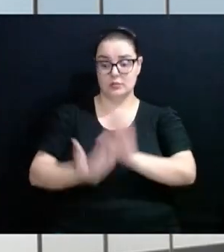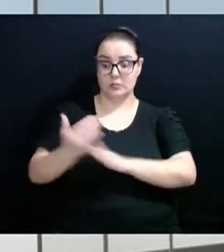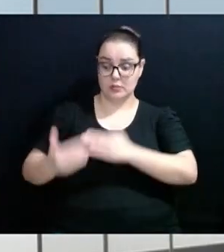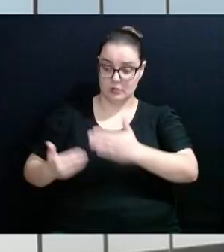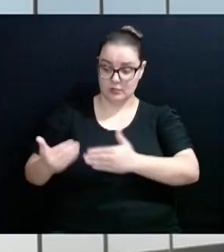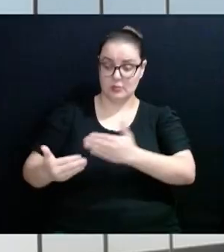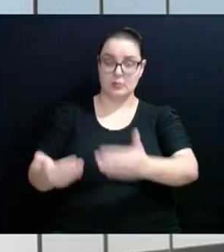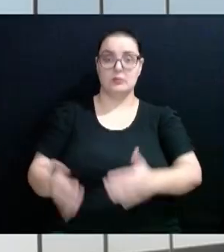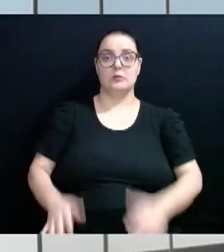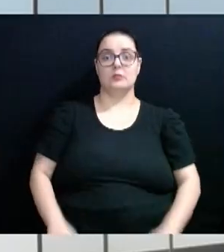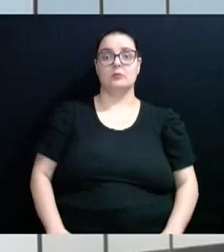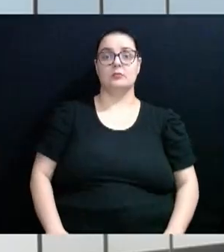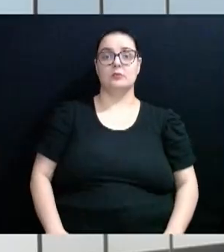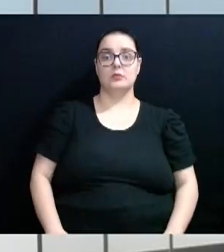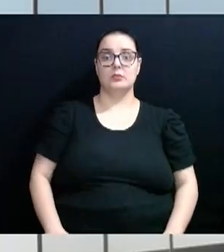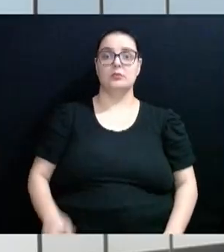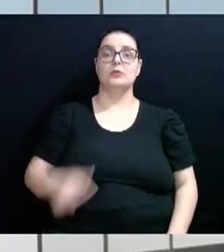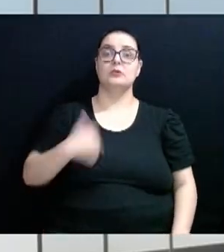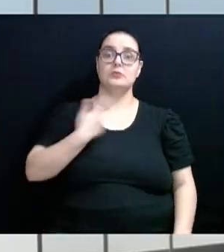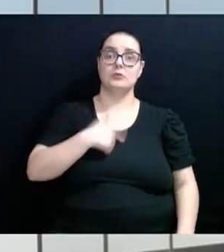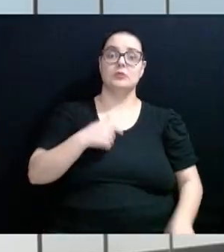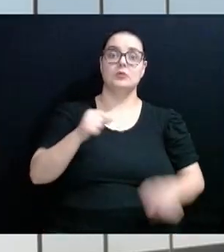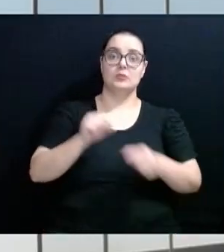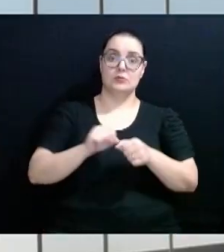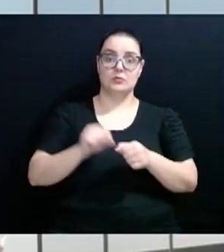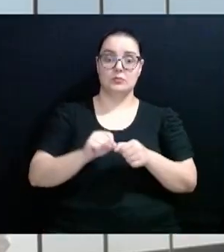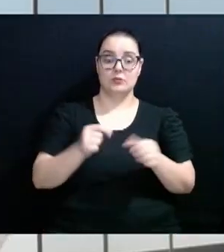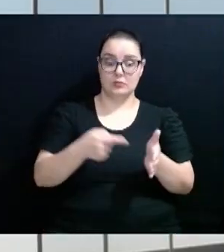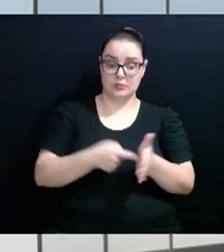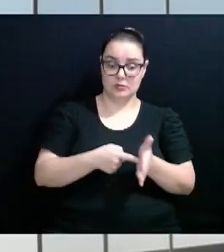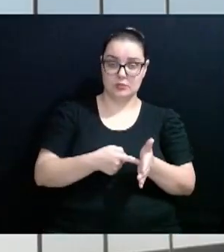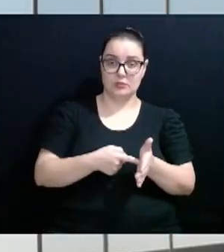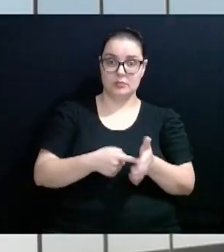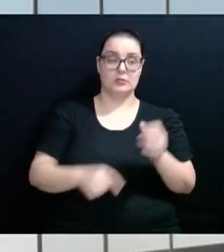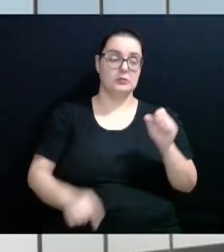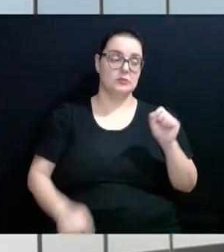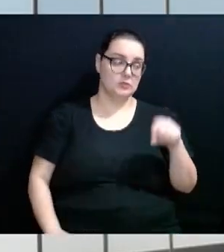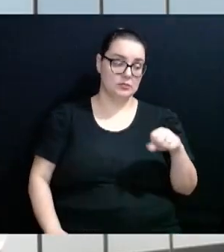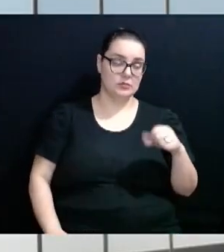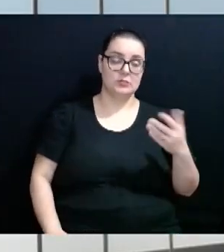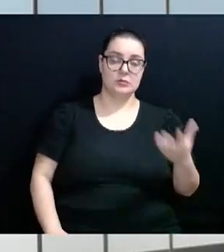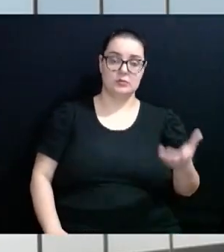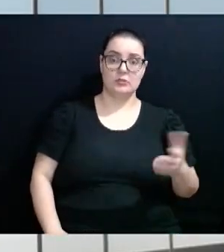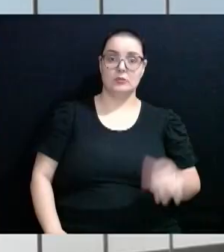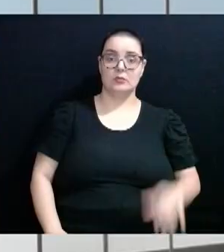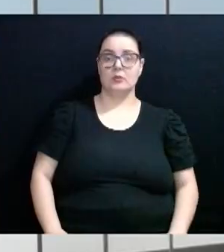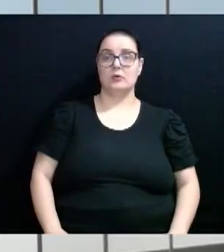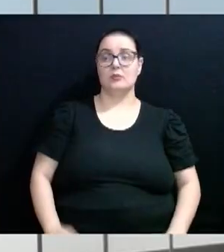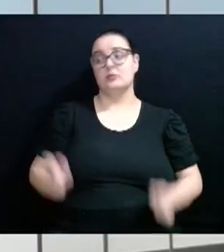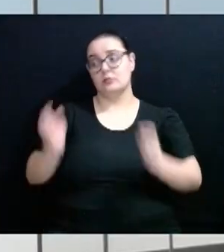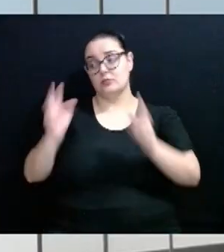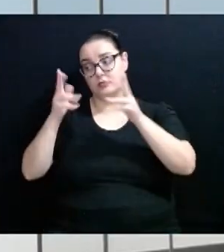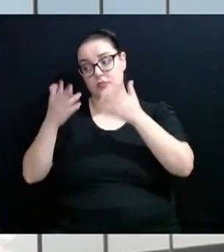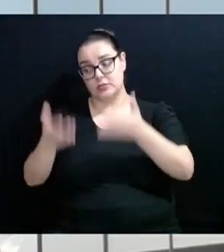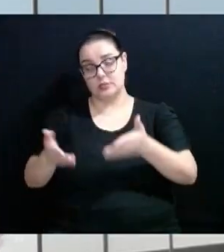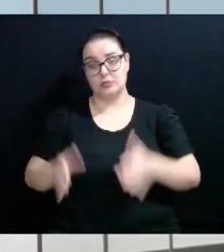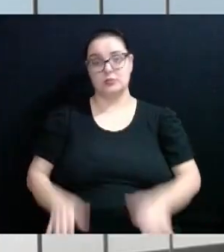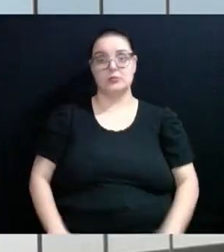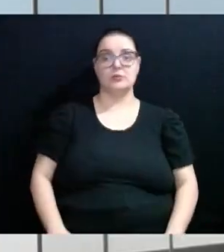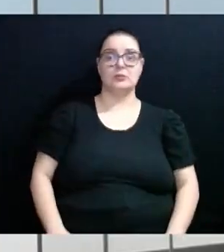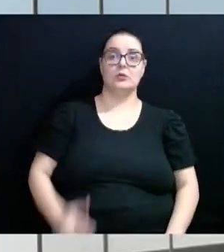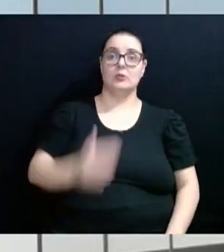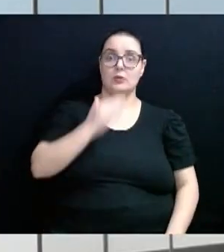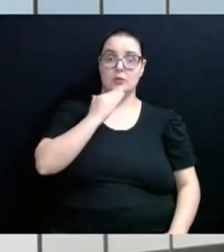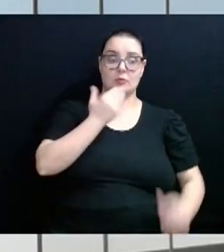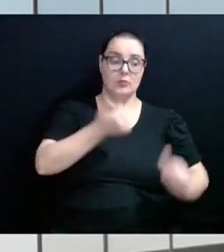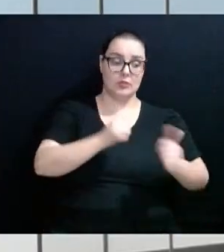né, nós vamos fazer uma denúncia, né, vamos alertar, olha, nós vamos pedir uma avaliação, essa